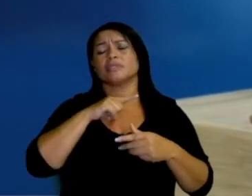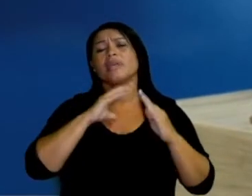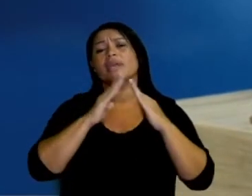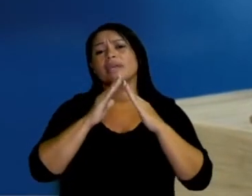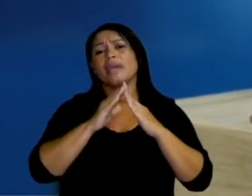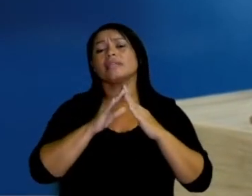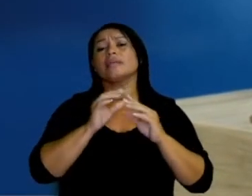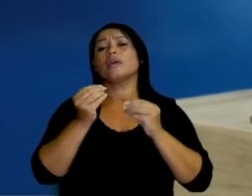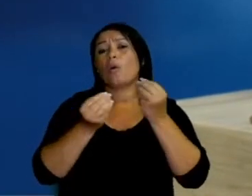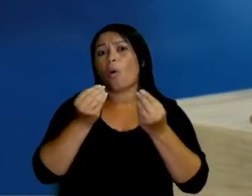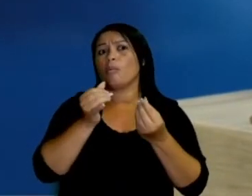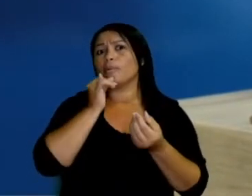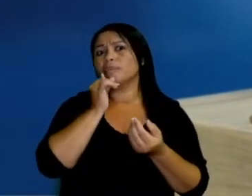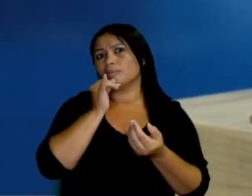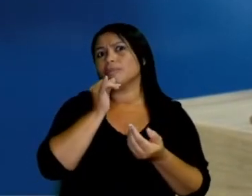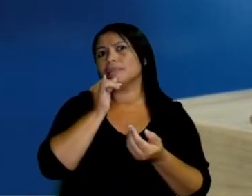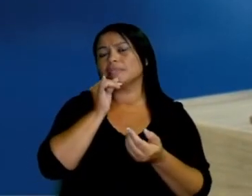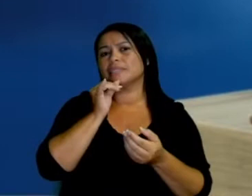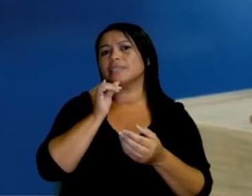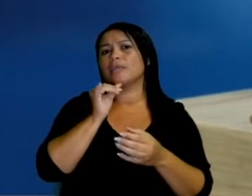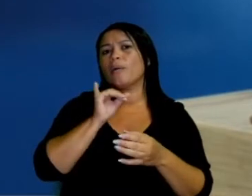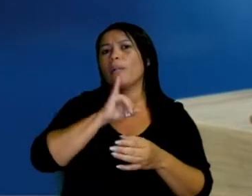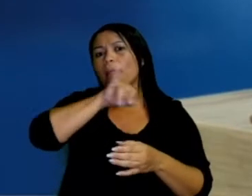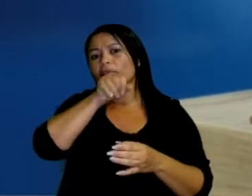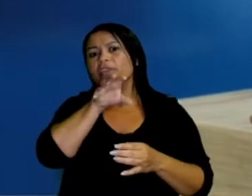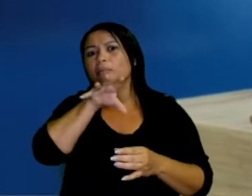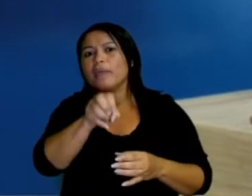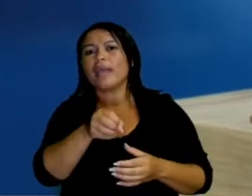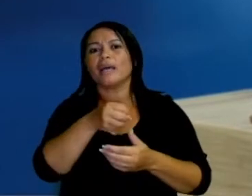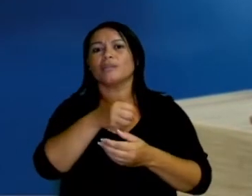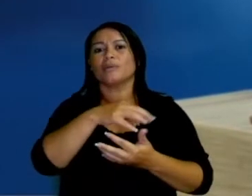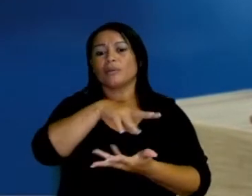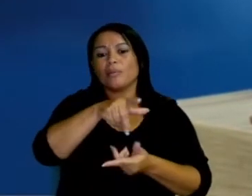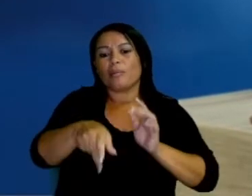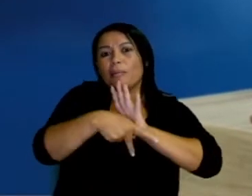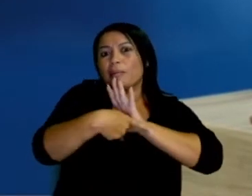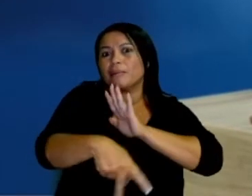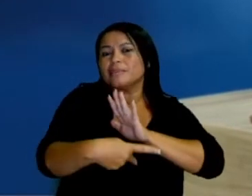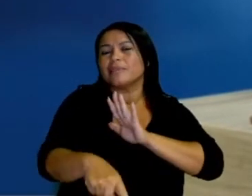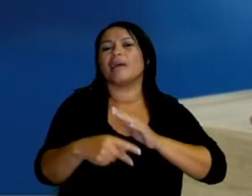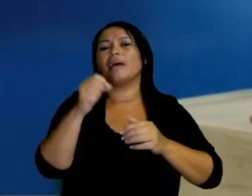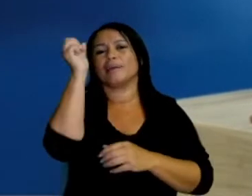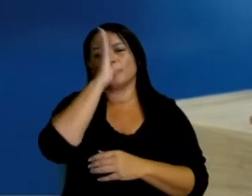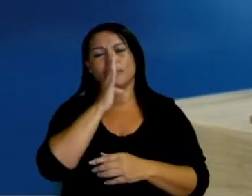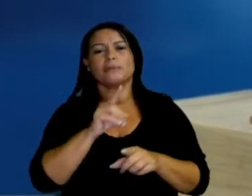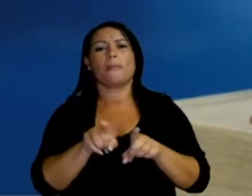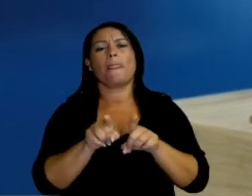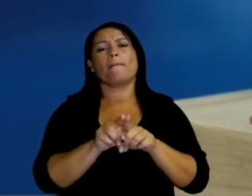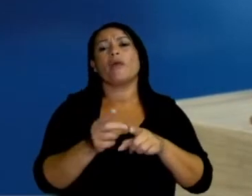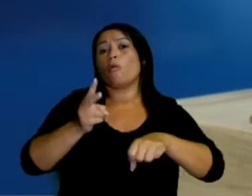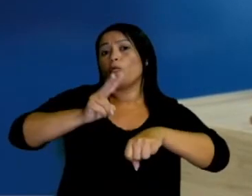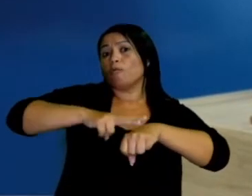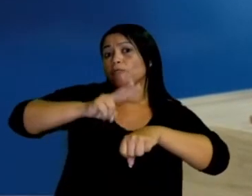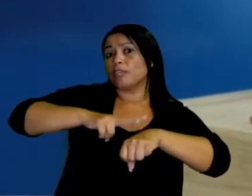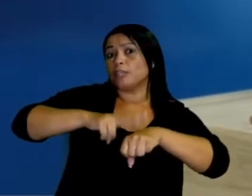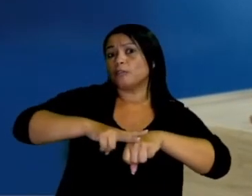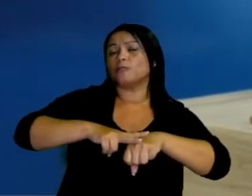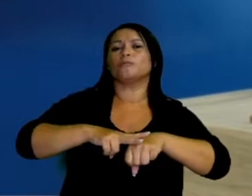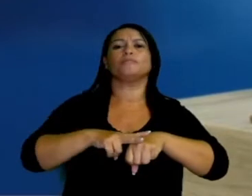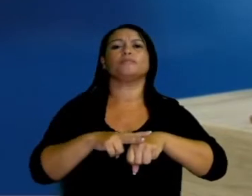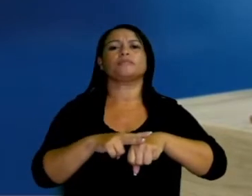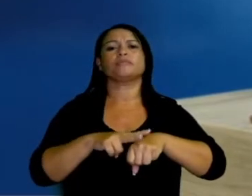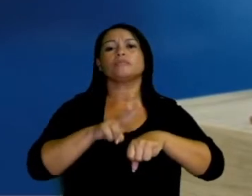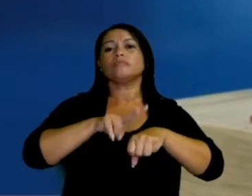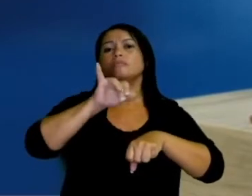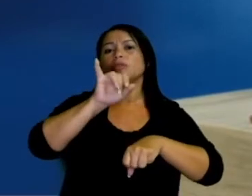basicamente retirados, né, do solo brasileiro. A gente tem aí o próprio vidro, né, que é extraído a partir